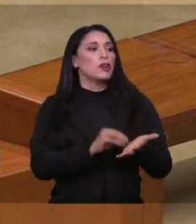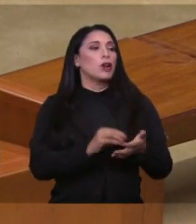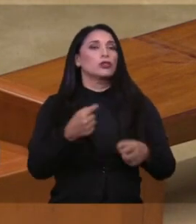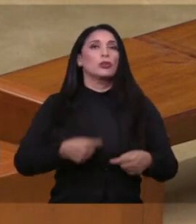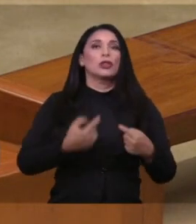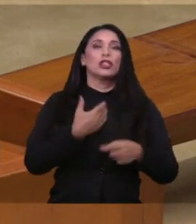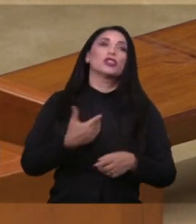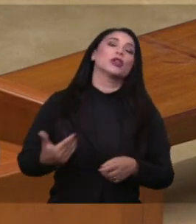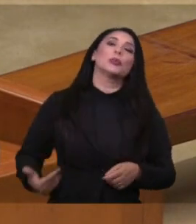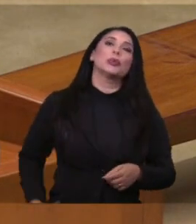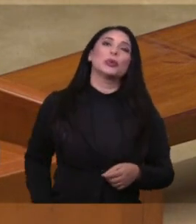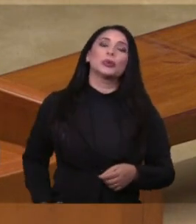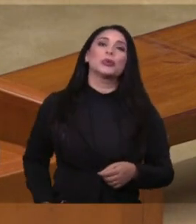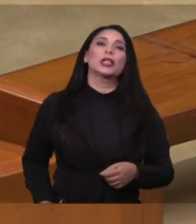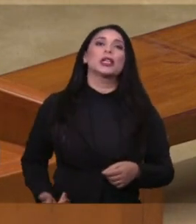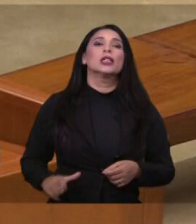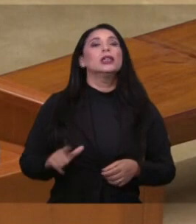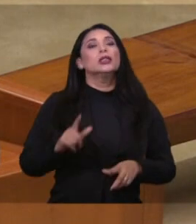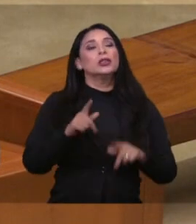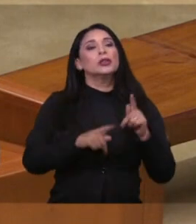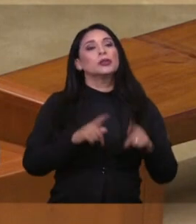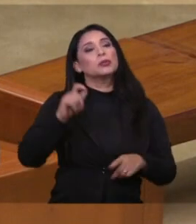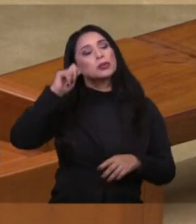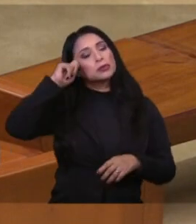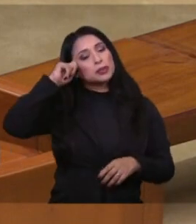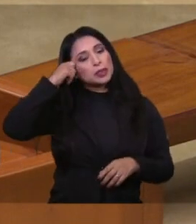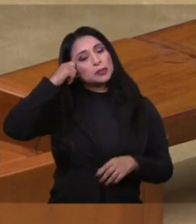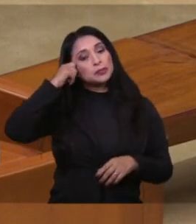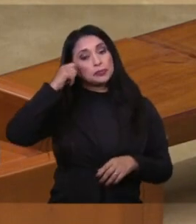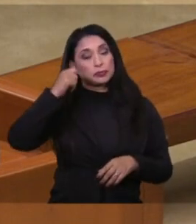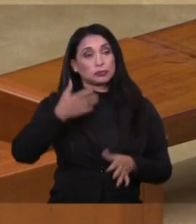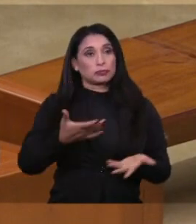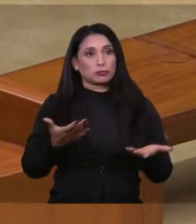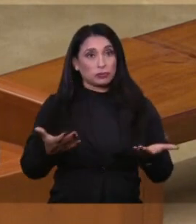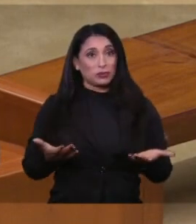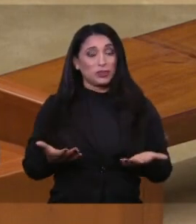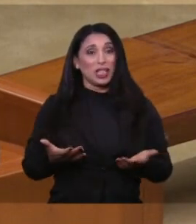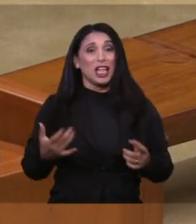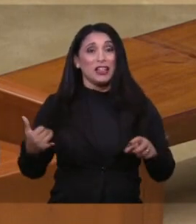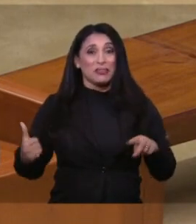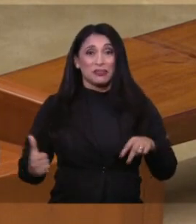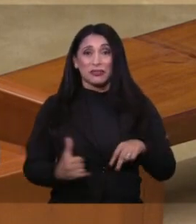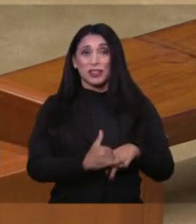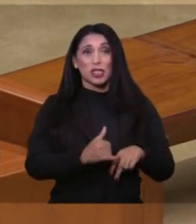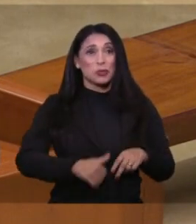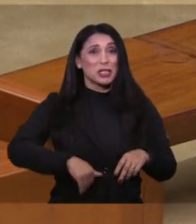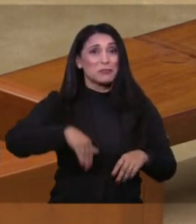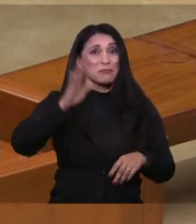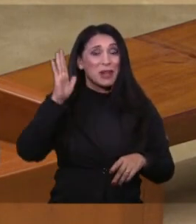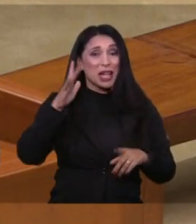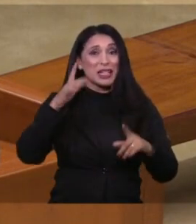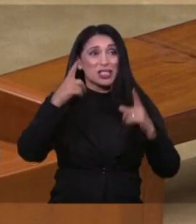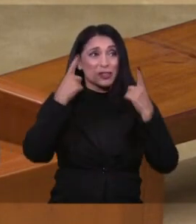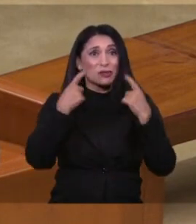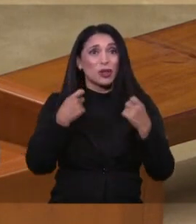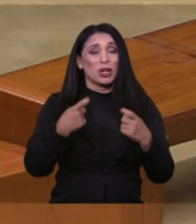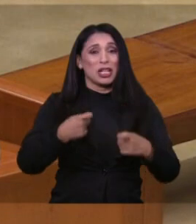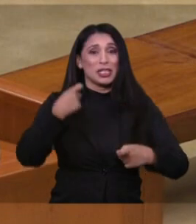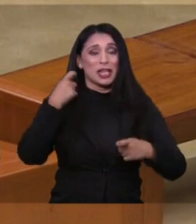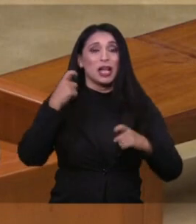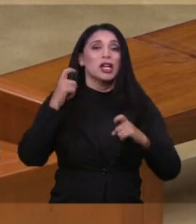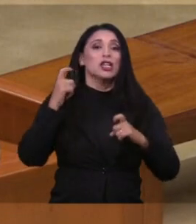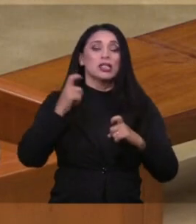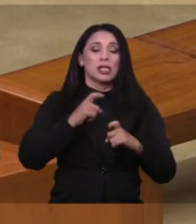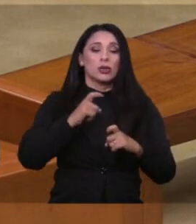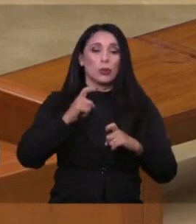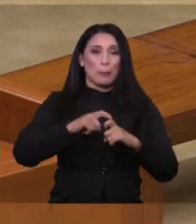da saúde pública da população negra. Mulheres negras ainda são as maiores vitimadas pela violência obstétrica, são as